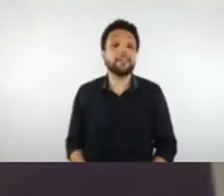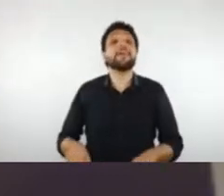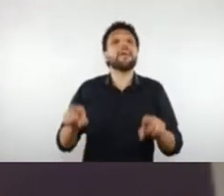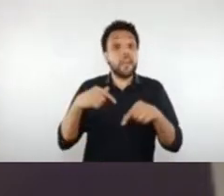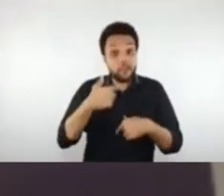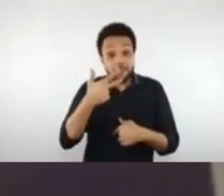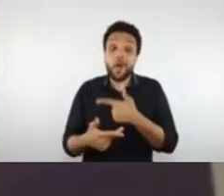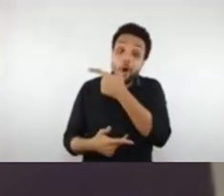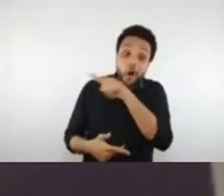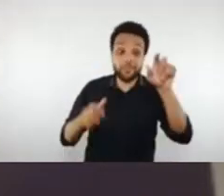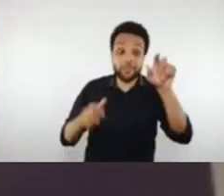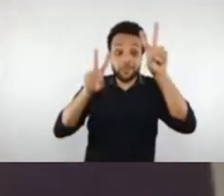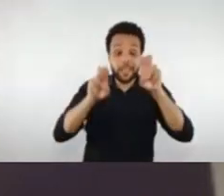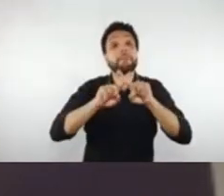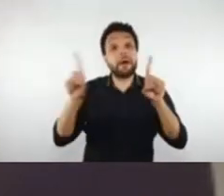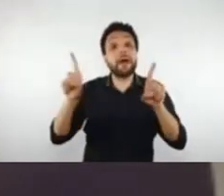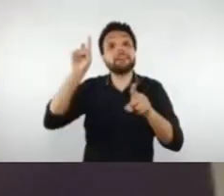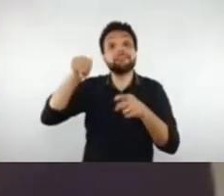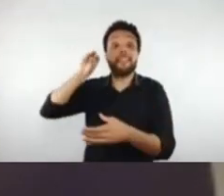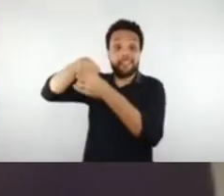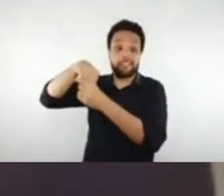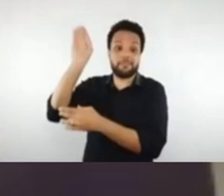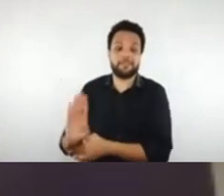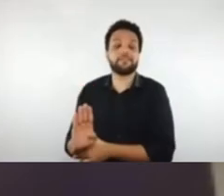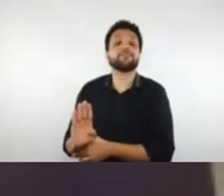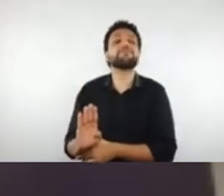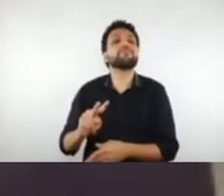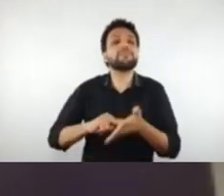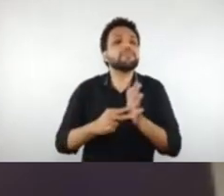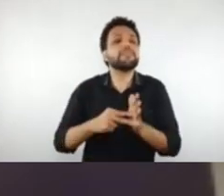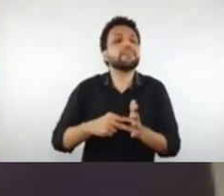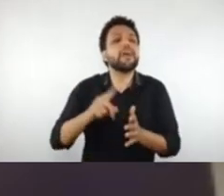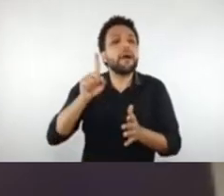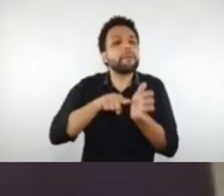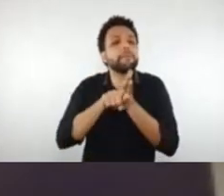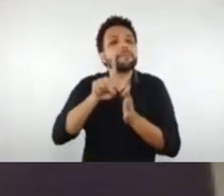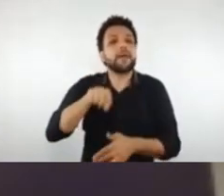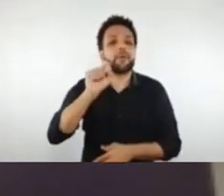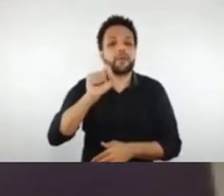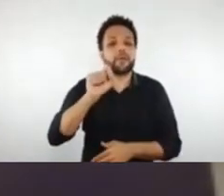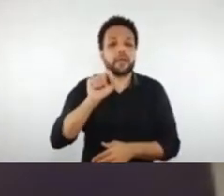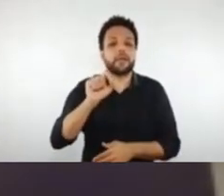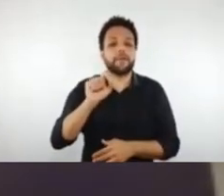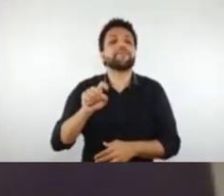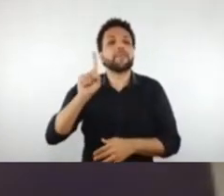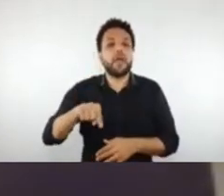se chama Brasil, que é uma construção mediática, uma construção que é uma mistura